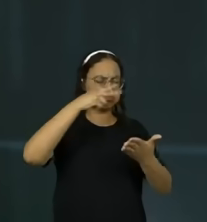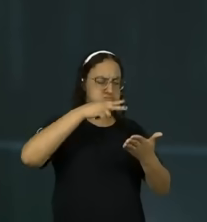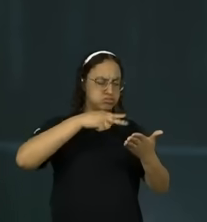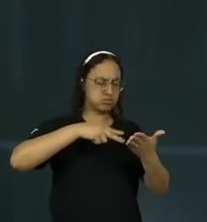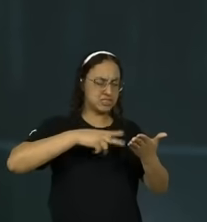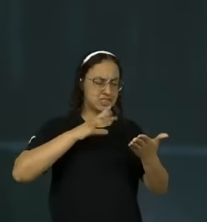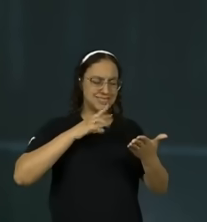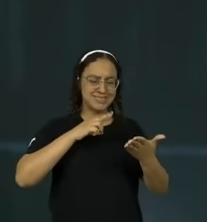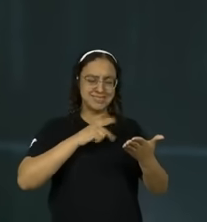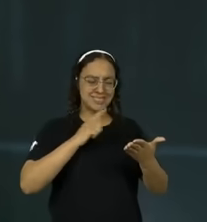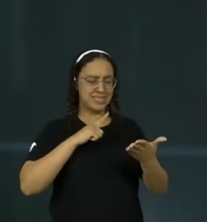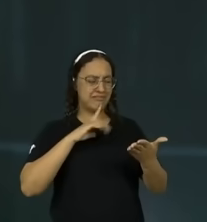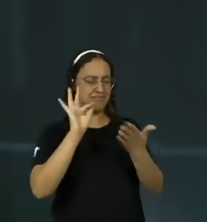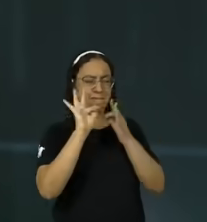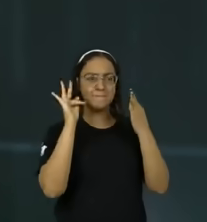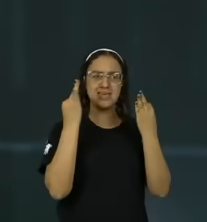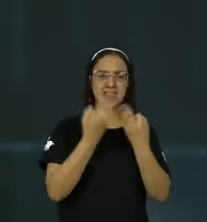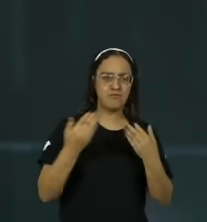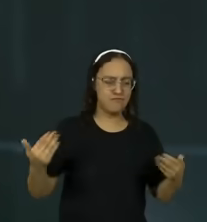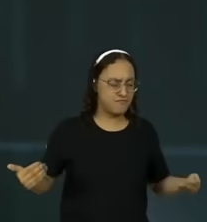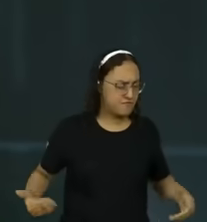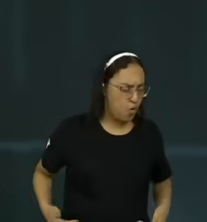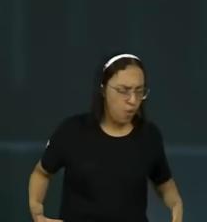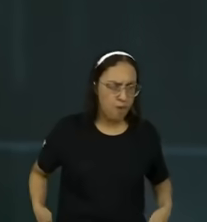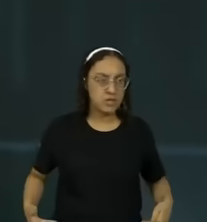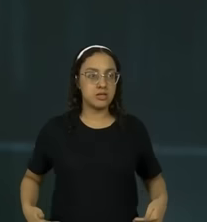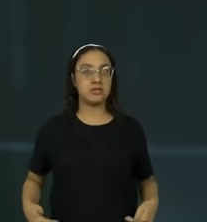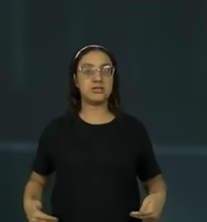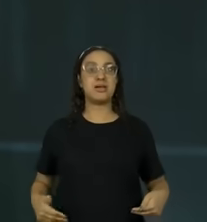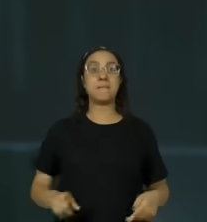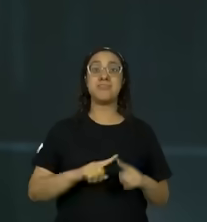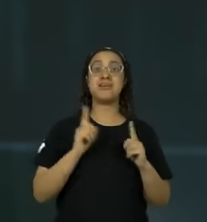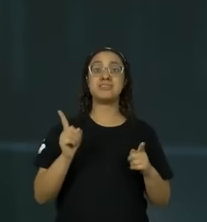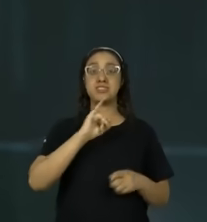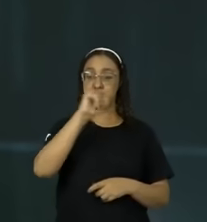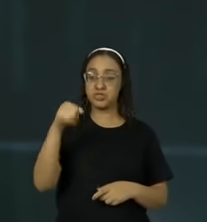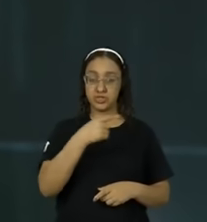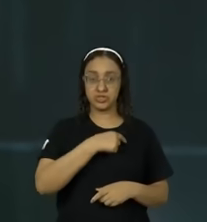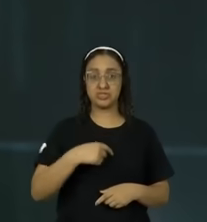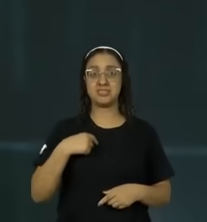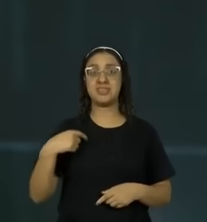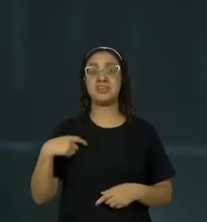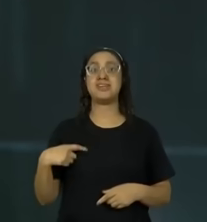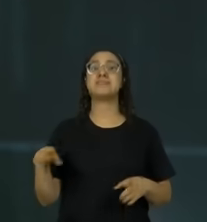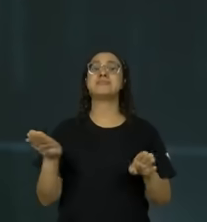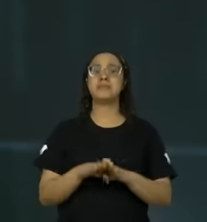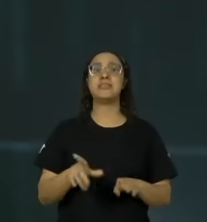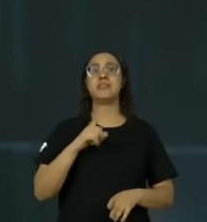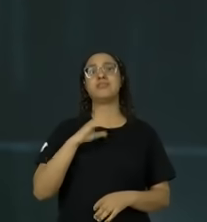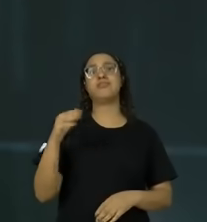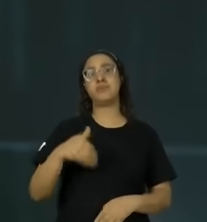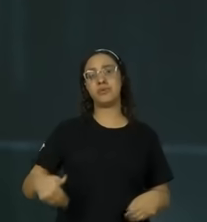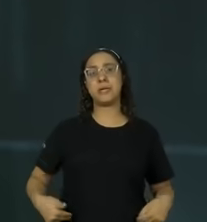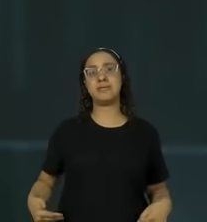aqui há uma família com fome de comida, mas José com fome de família. Há uma família com fome